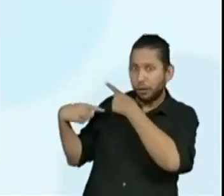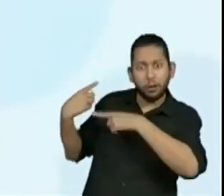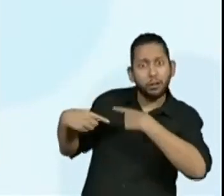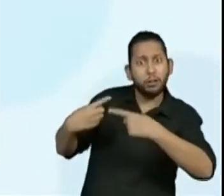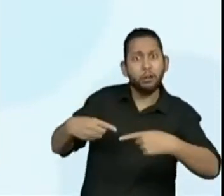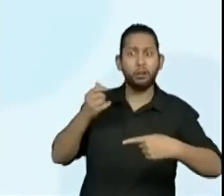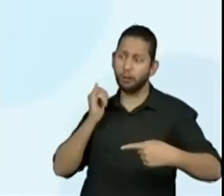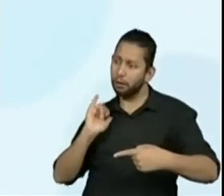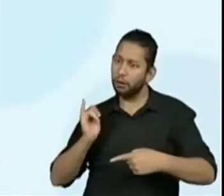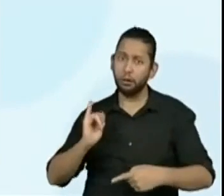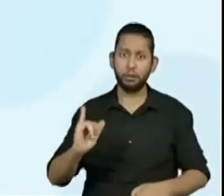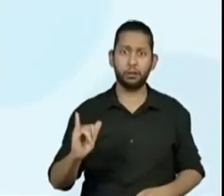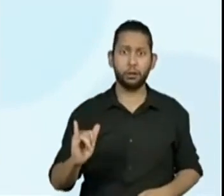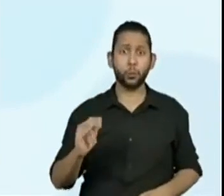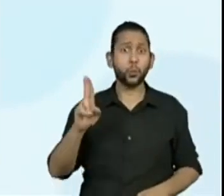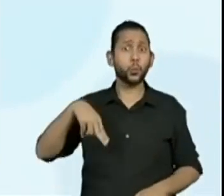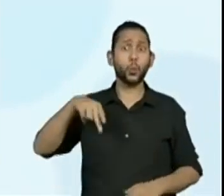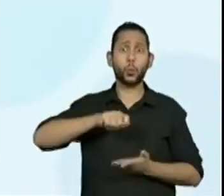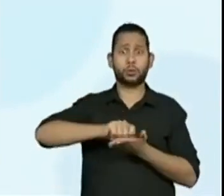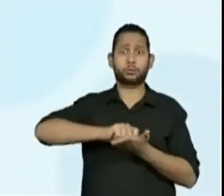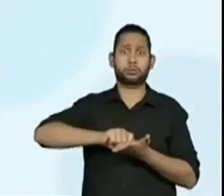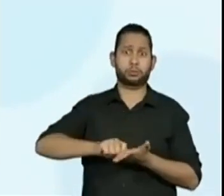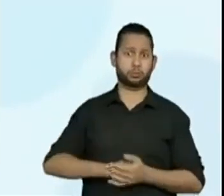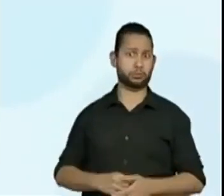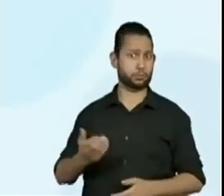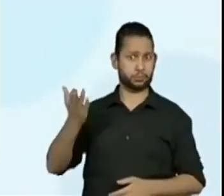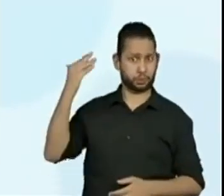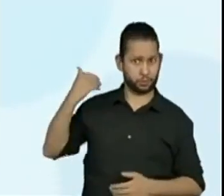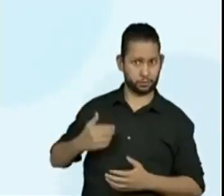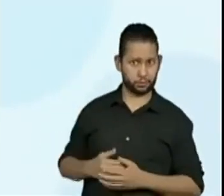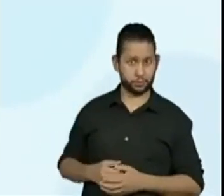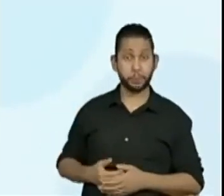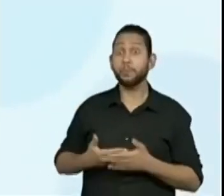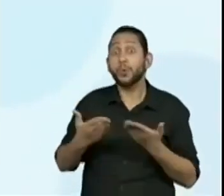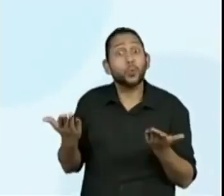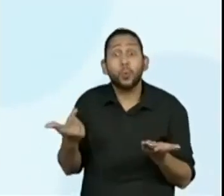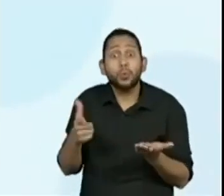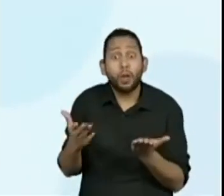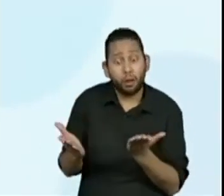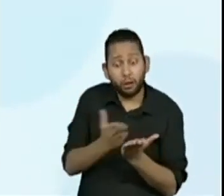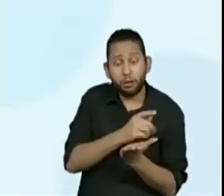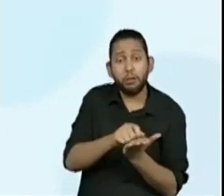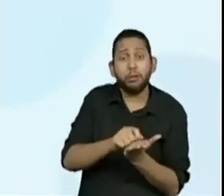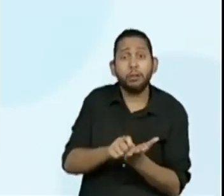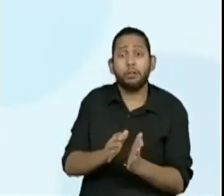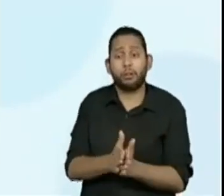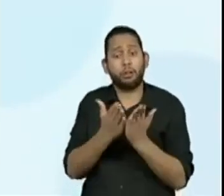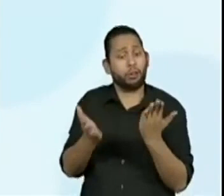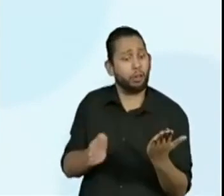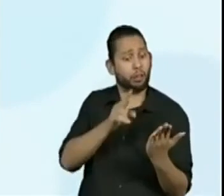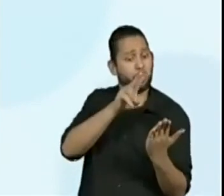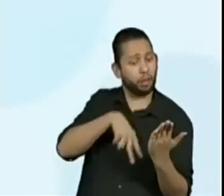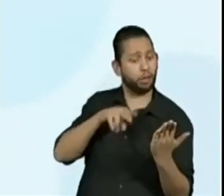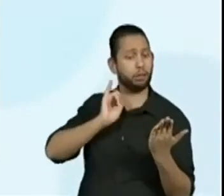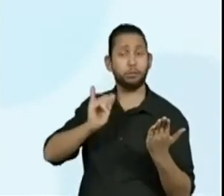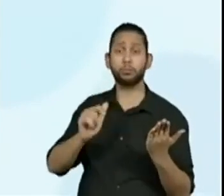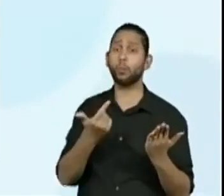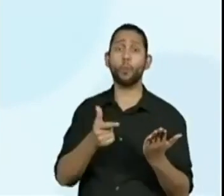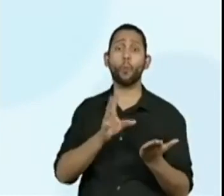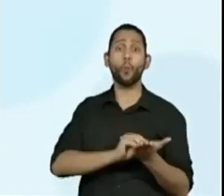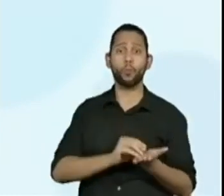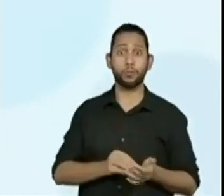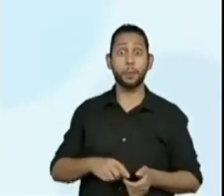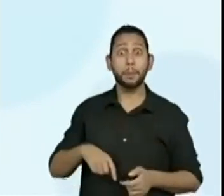muitos e muitos anos. Naquele tempo, as histórias não eram escritas em livros. Isso é